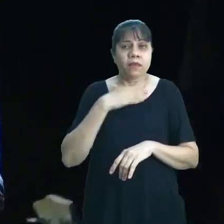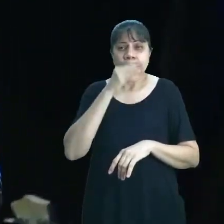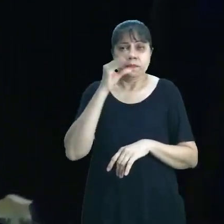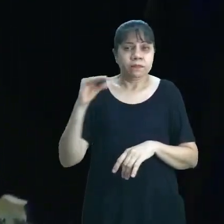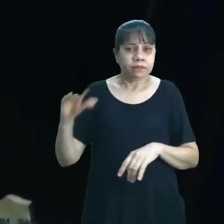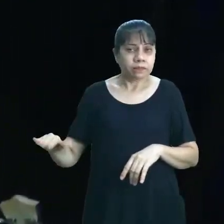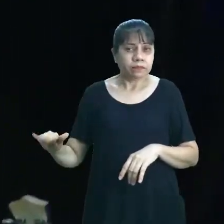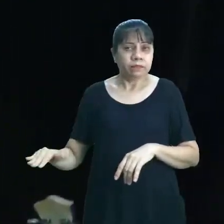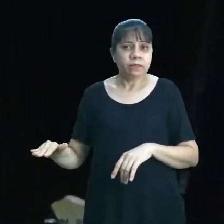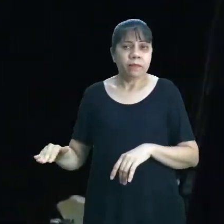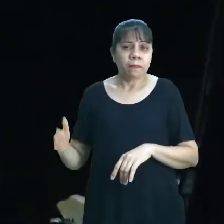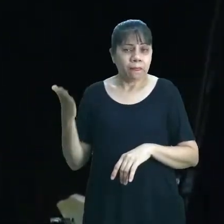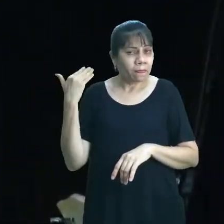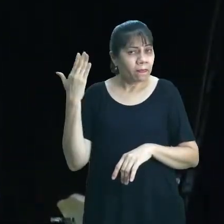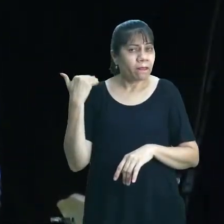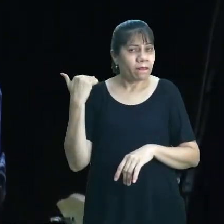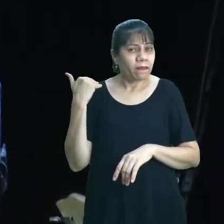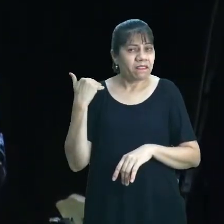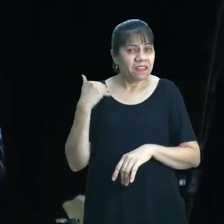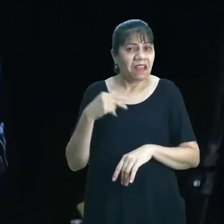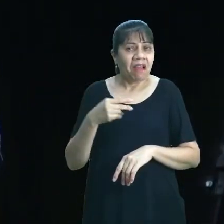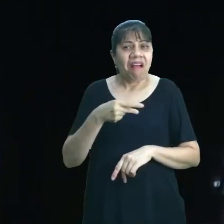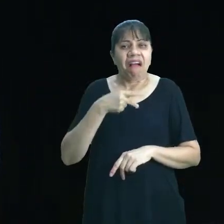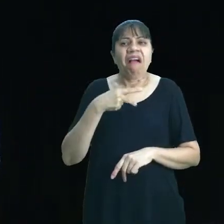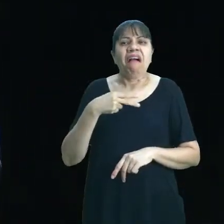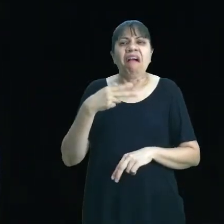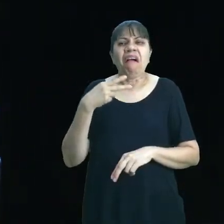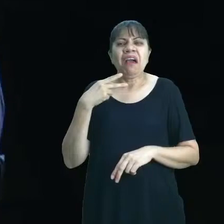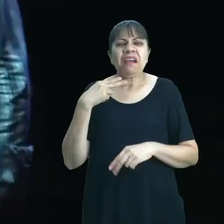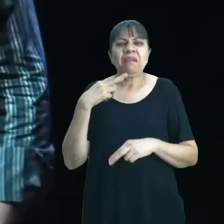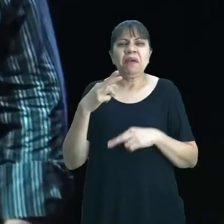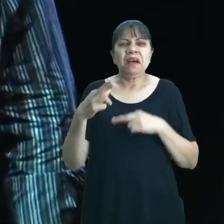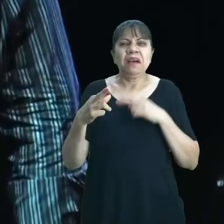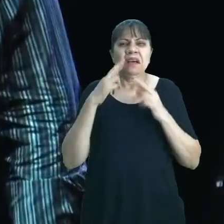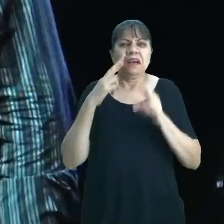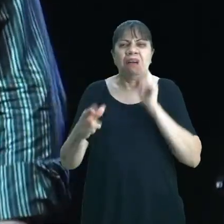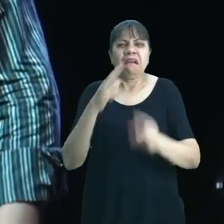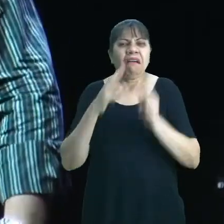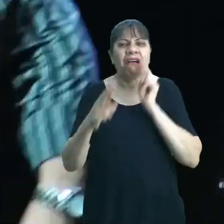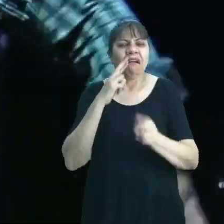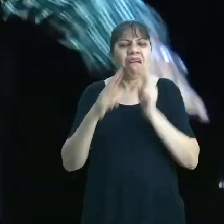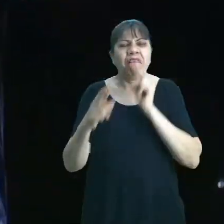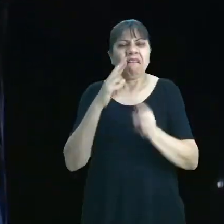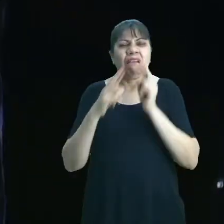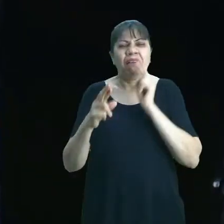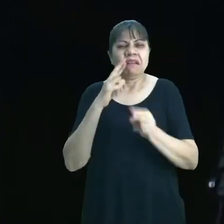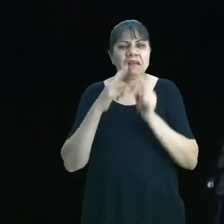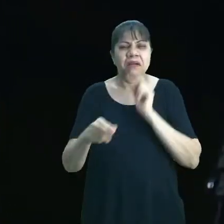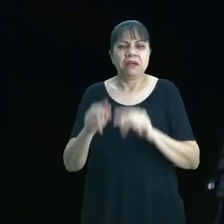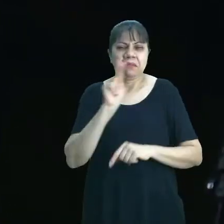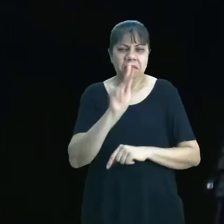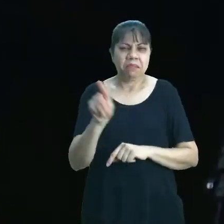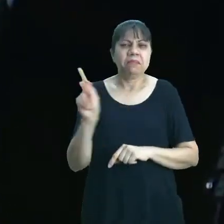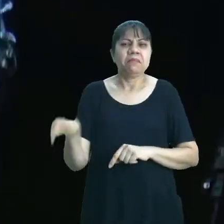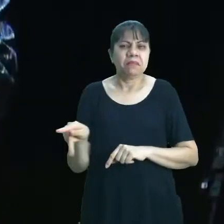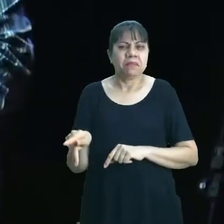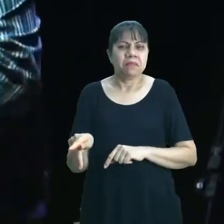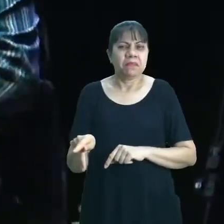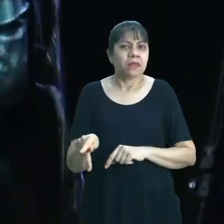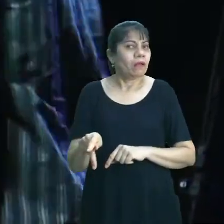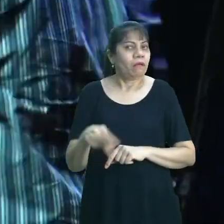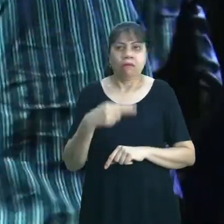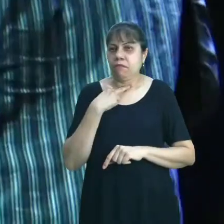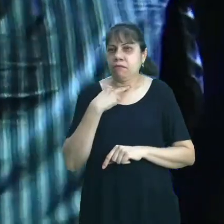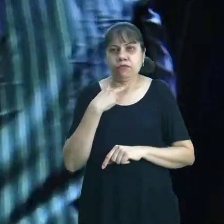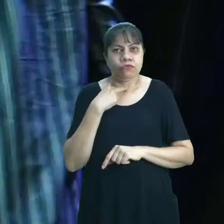alguma reclamação de um professor, o quê, meu irmão? Não queria nem imaginar. Para você ter uma ideia, eu tinha tanto terror com